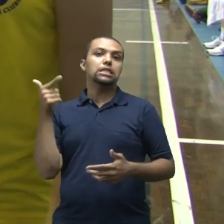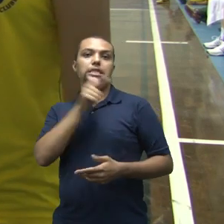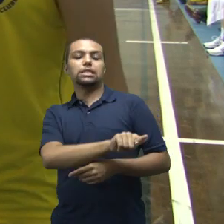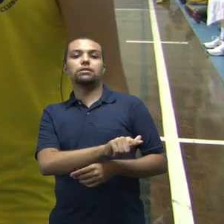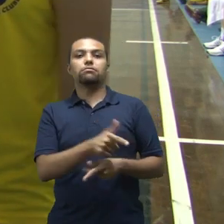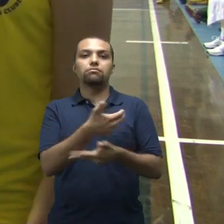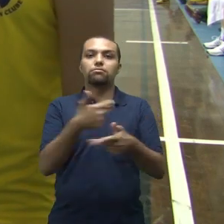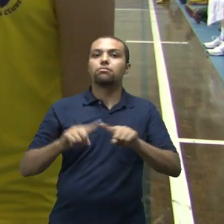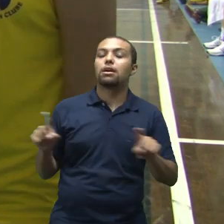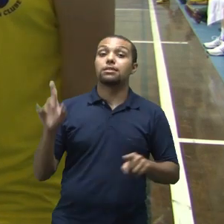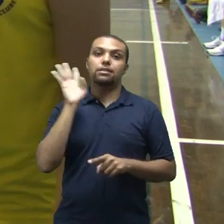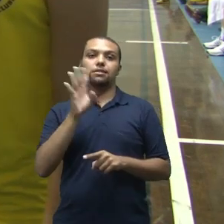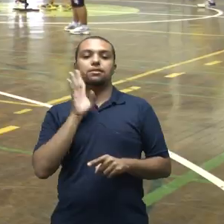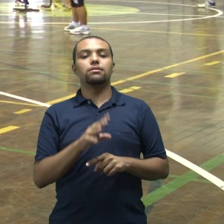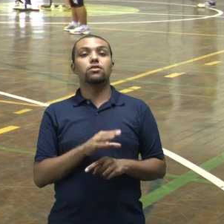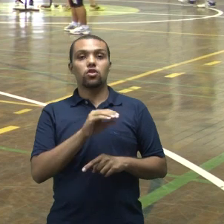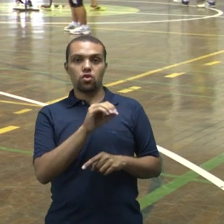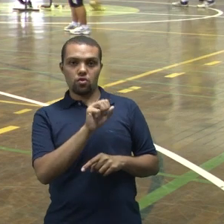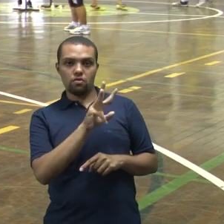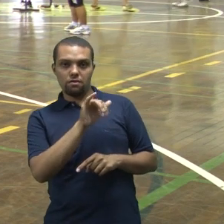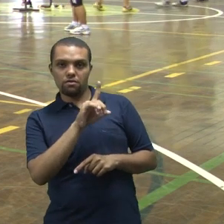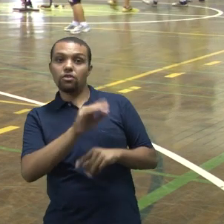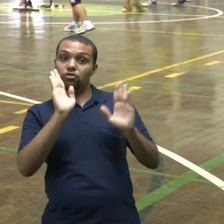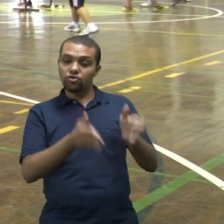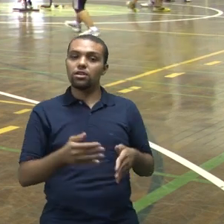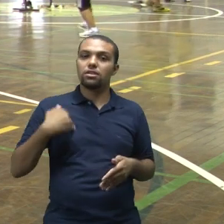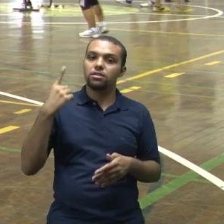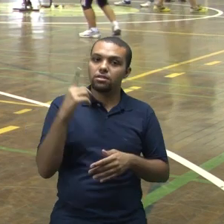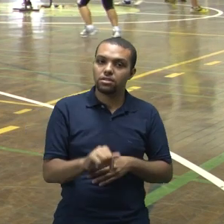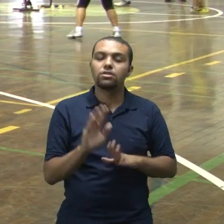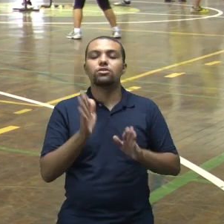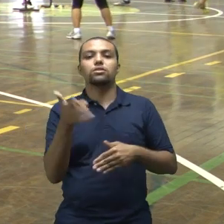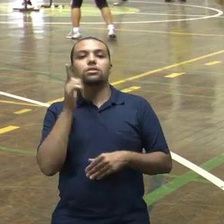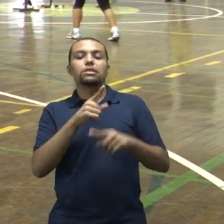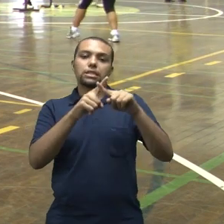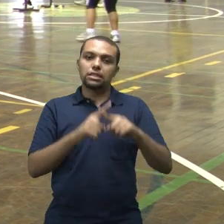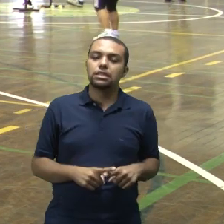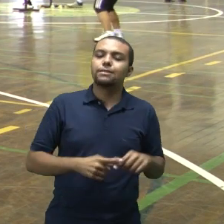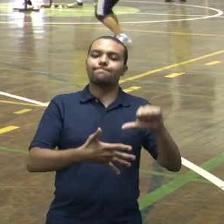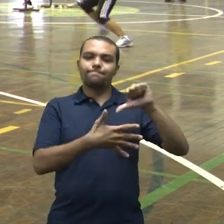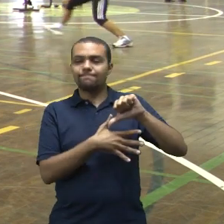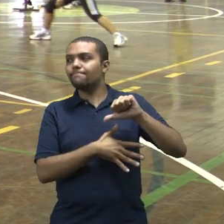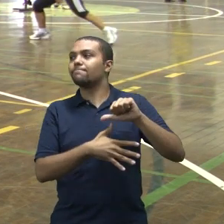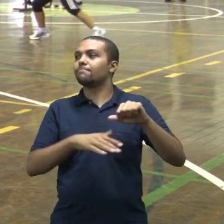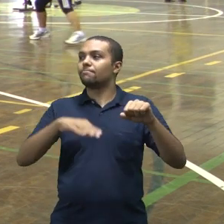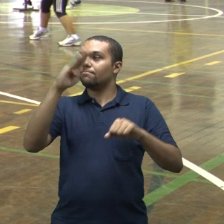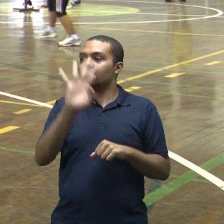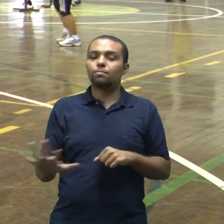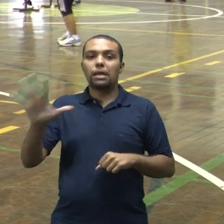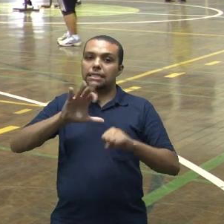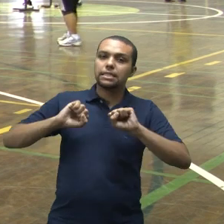ganhar muitas coisas, mas foi legal. Osvaldo, 17 anos, já passou por um Pan-Americano Júnior pelo país, defendendo a